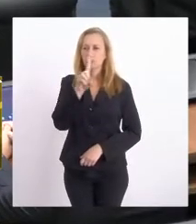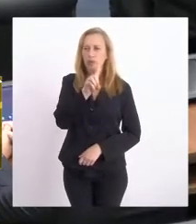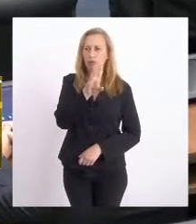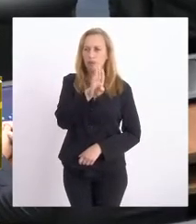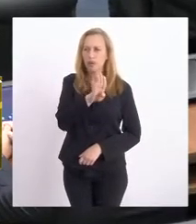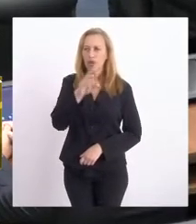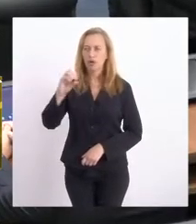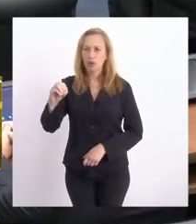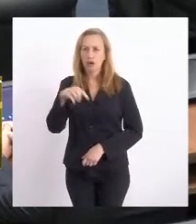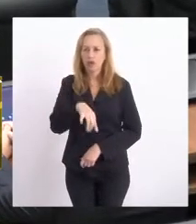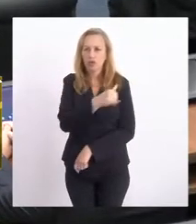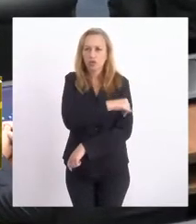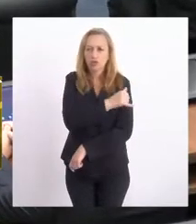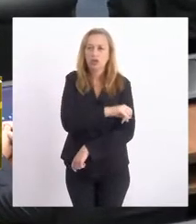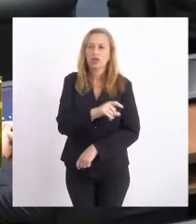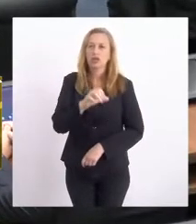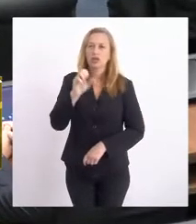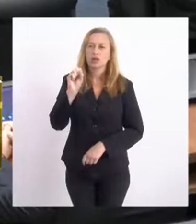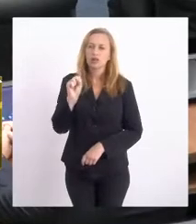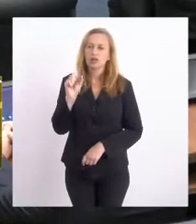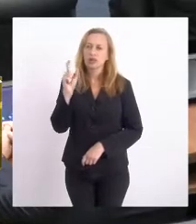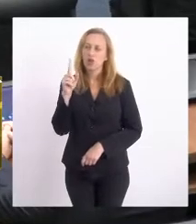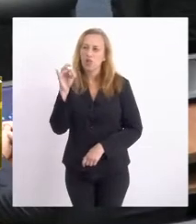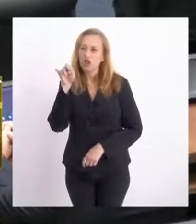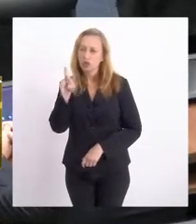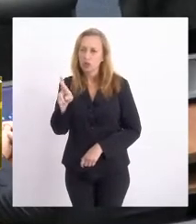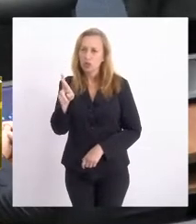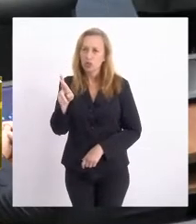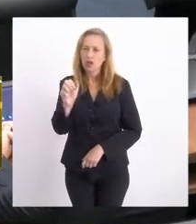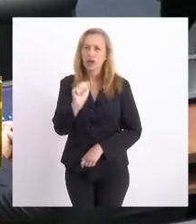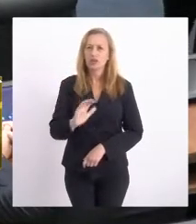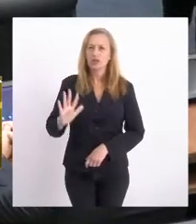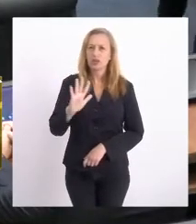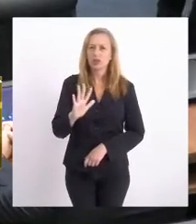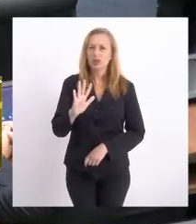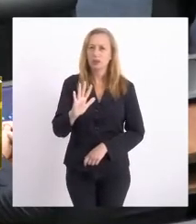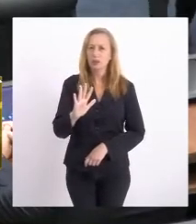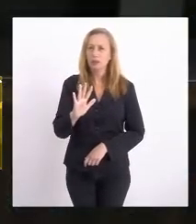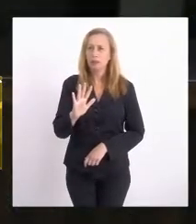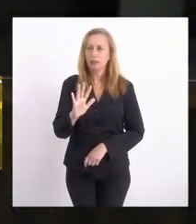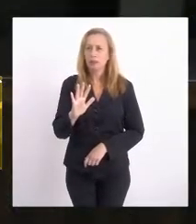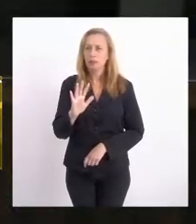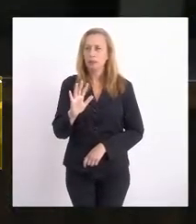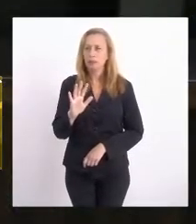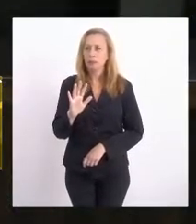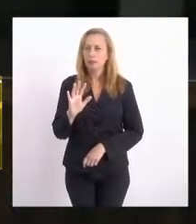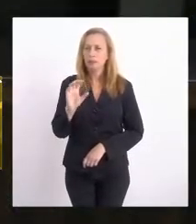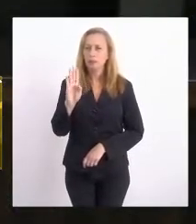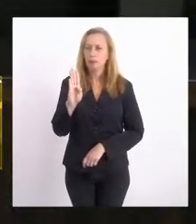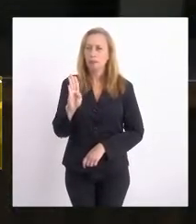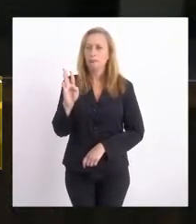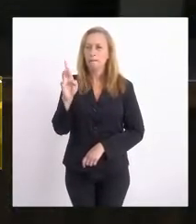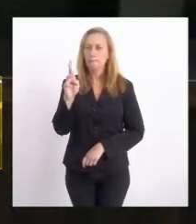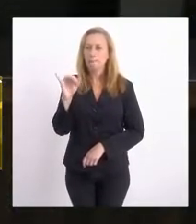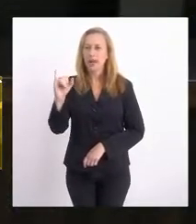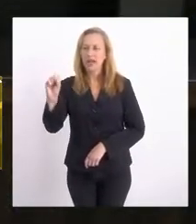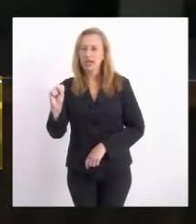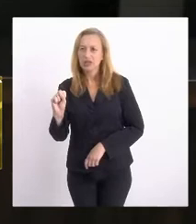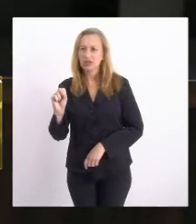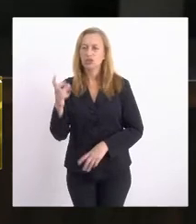Salvador Saladino Obito Associação Brás de turismo receptivo internacional